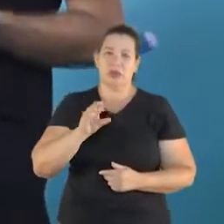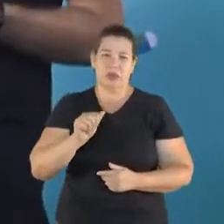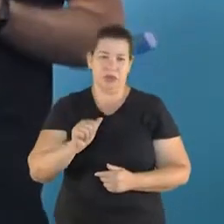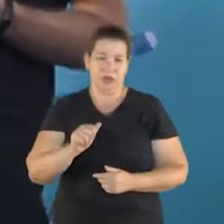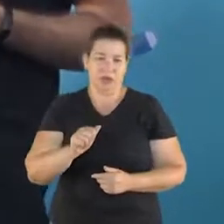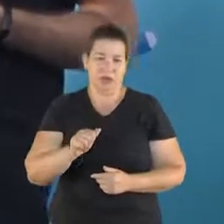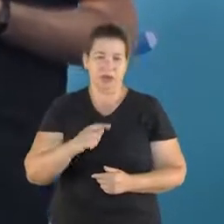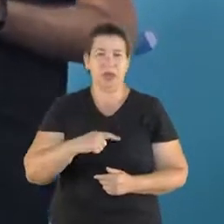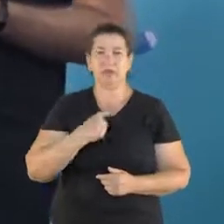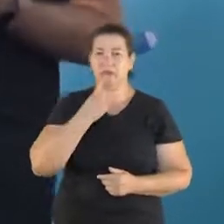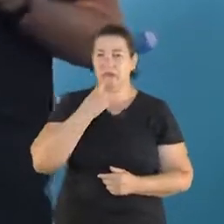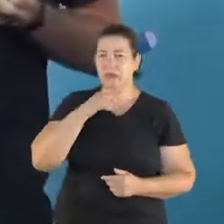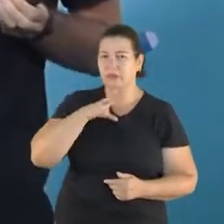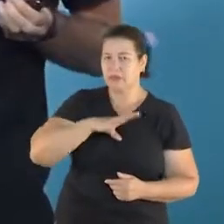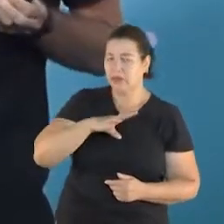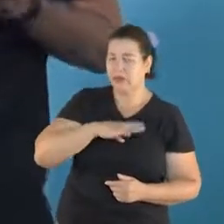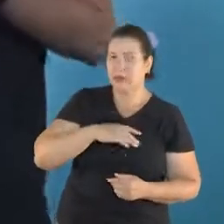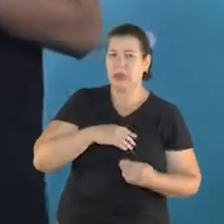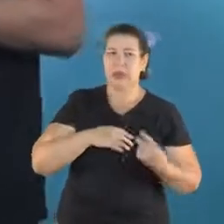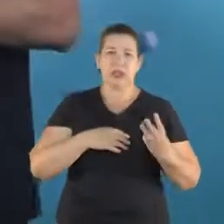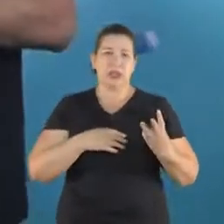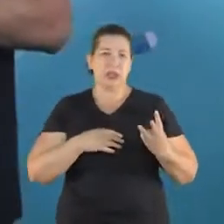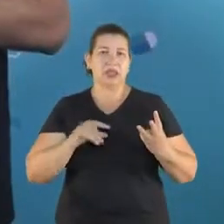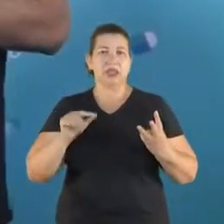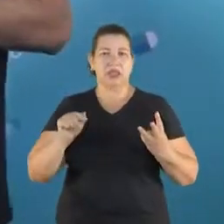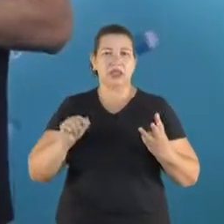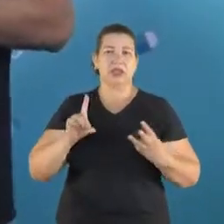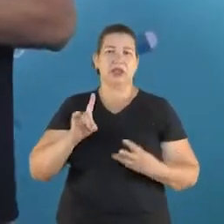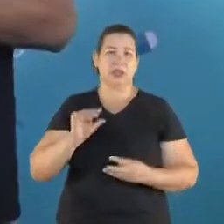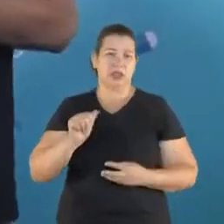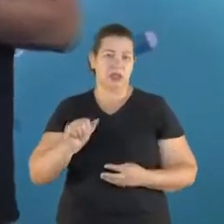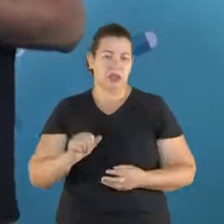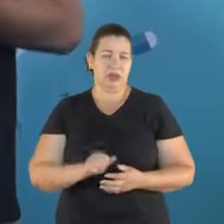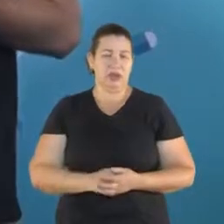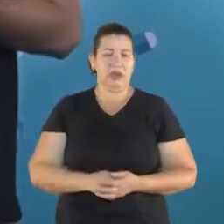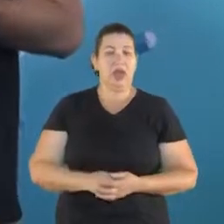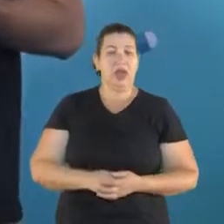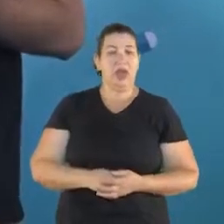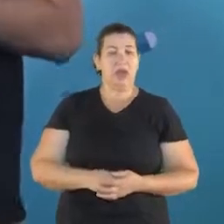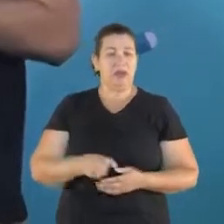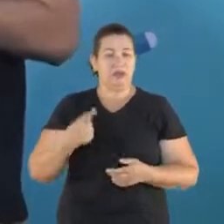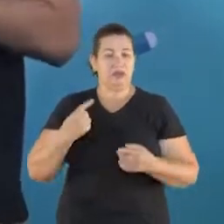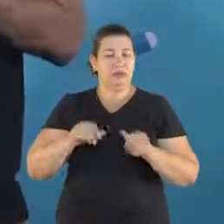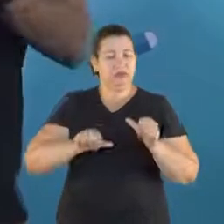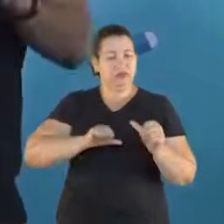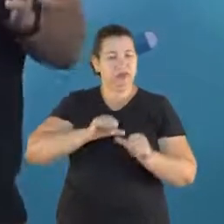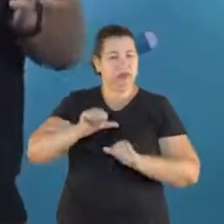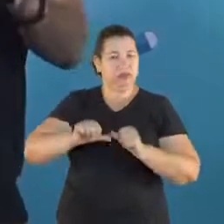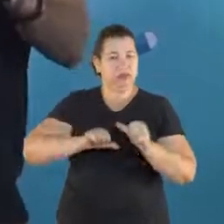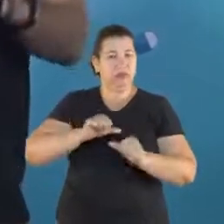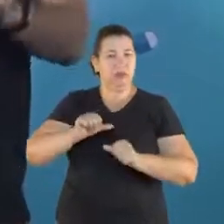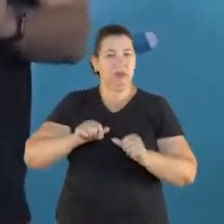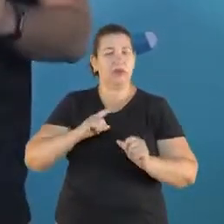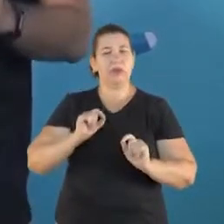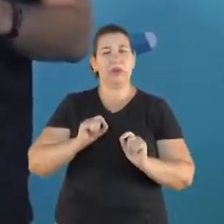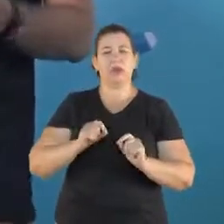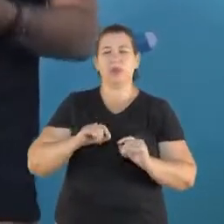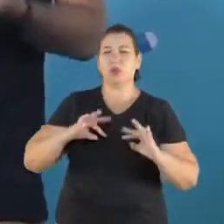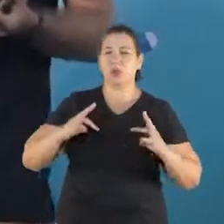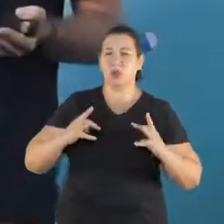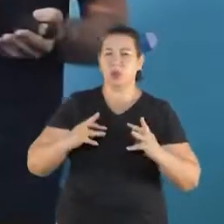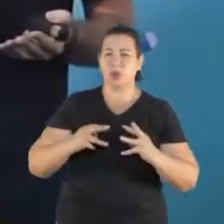sendo que a menstruação pode durar de 3 a 7 dias. E as variações hormonais vão desencadear todas as reações